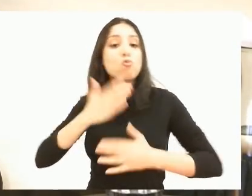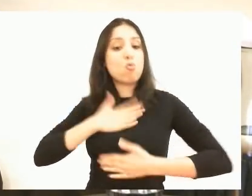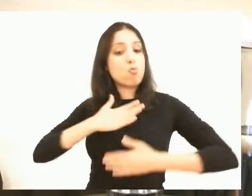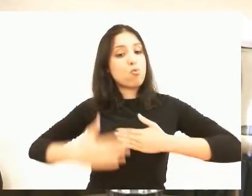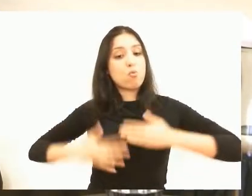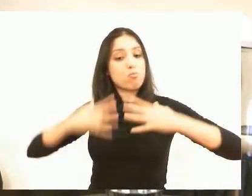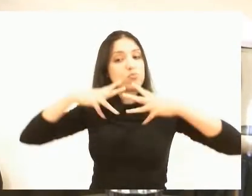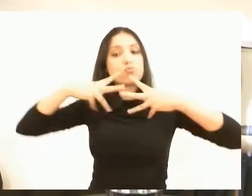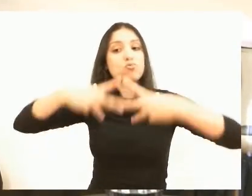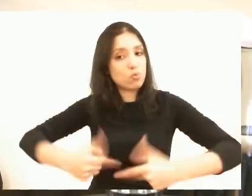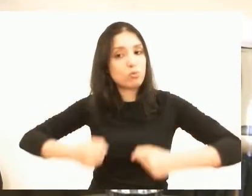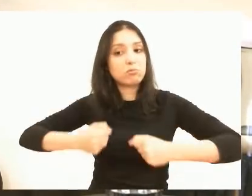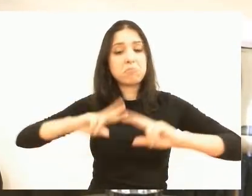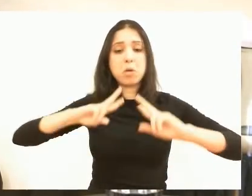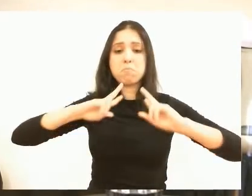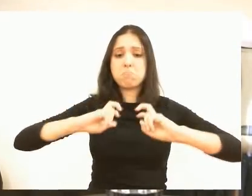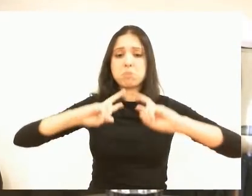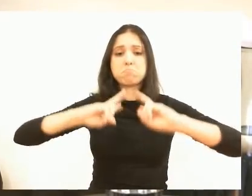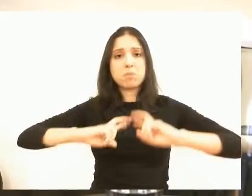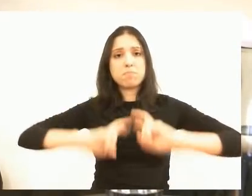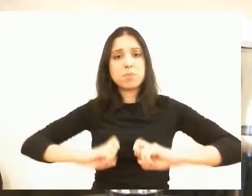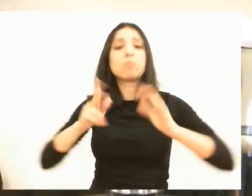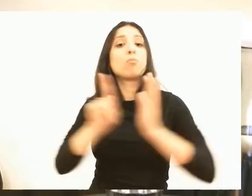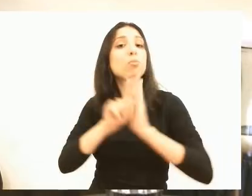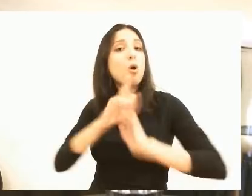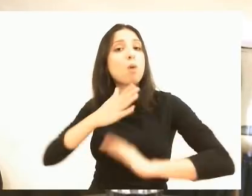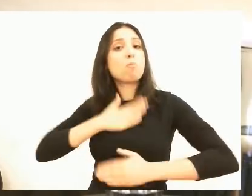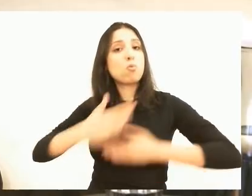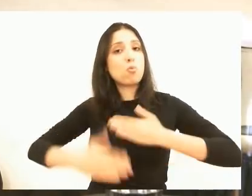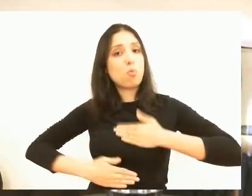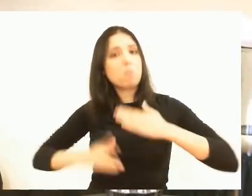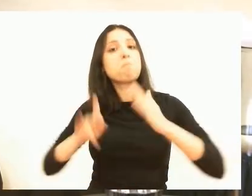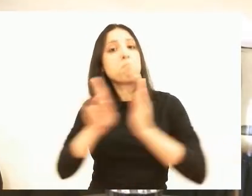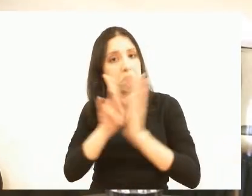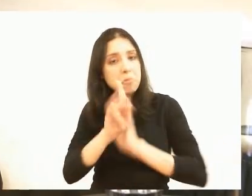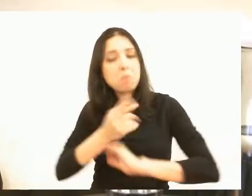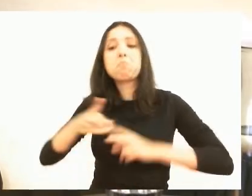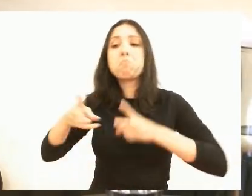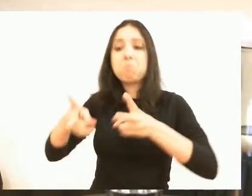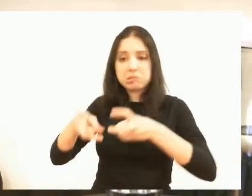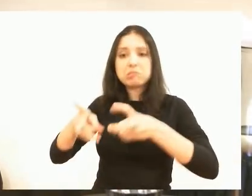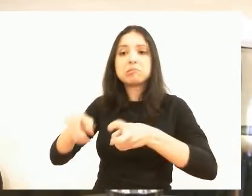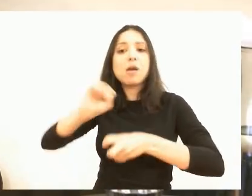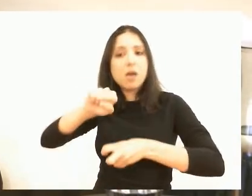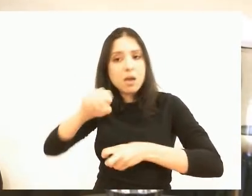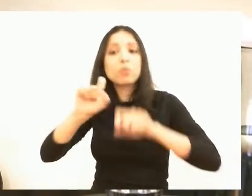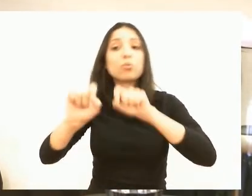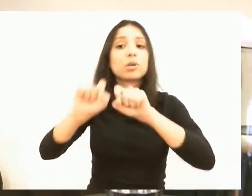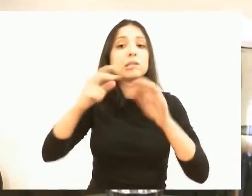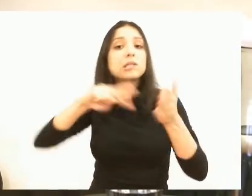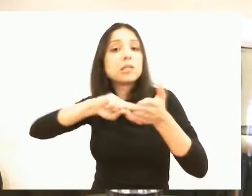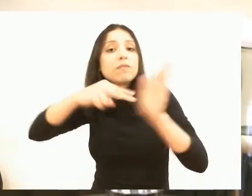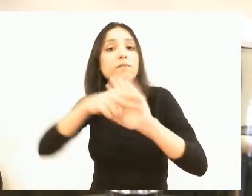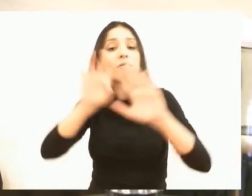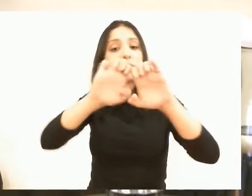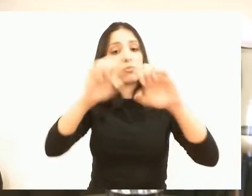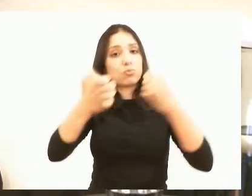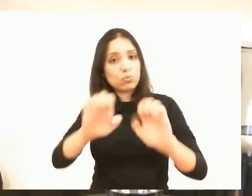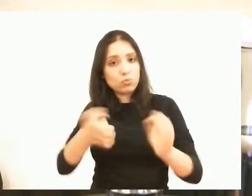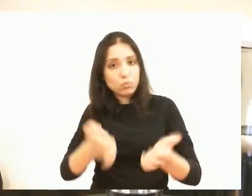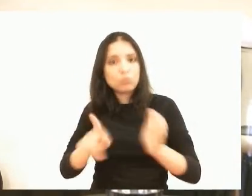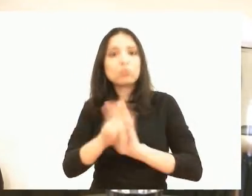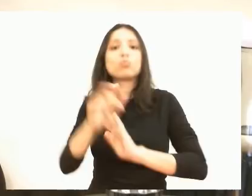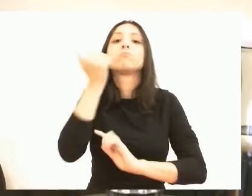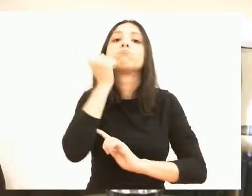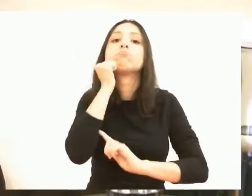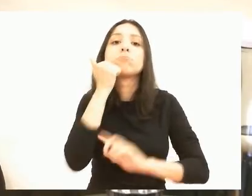e fazer esse reconhecimento no próprio corpo na própria estrutura em relação à